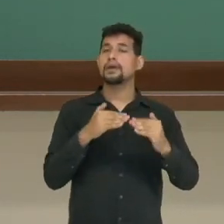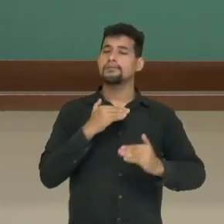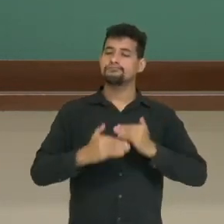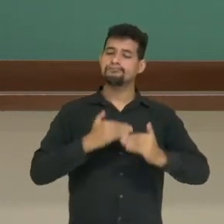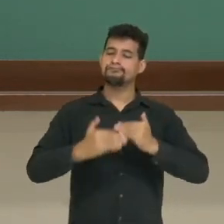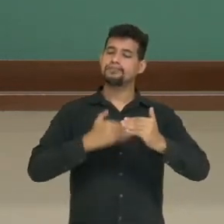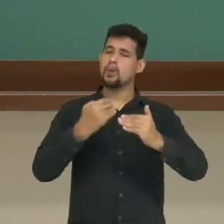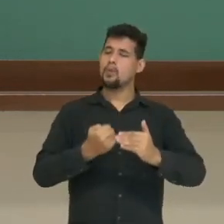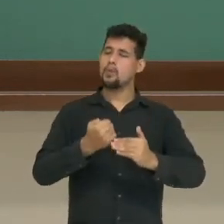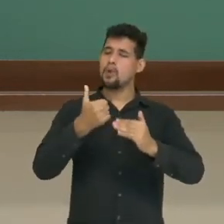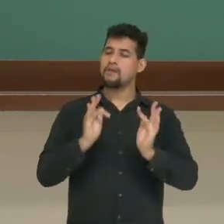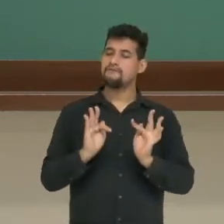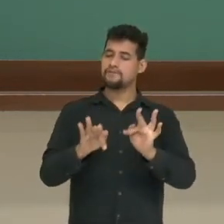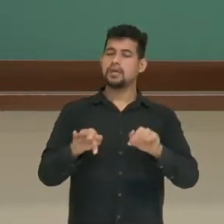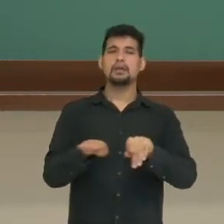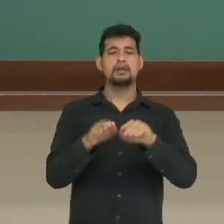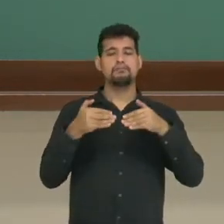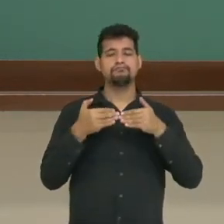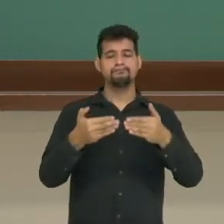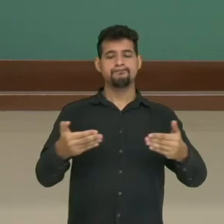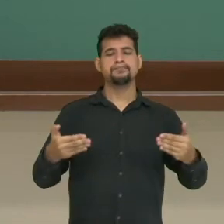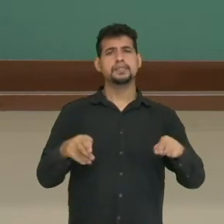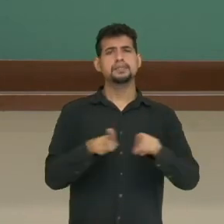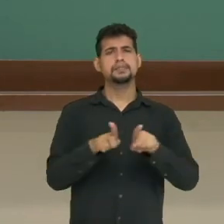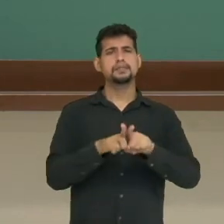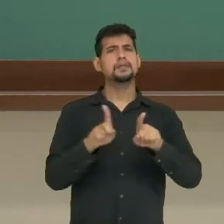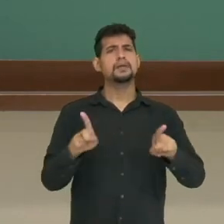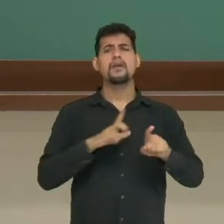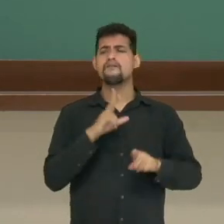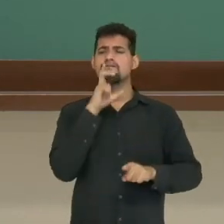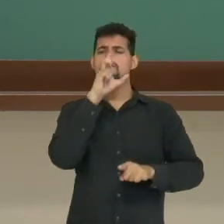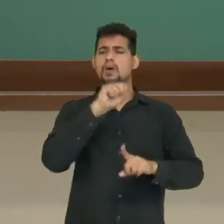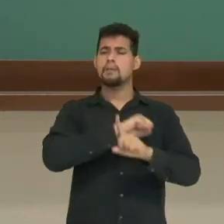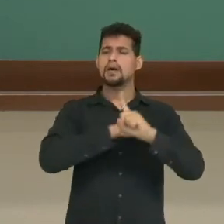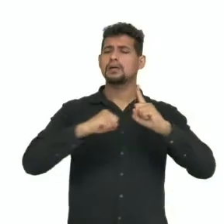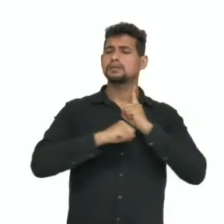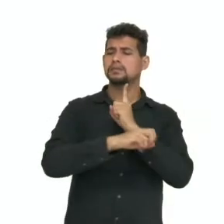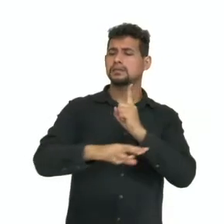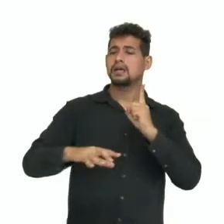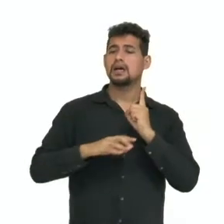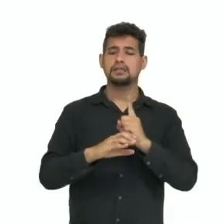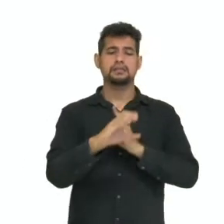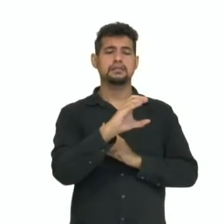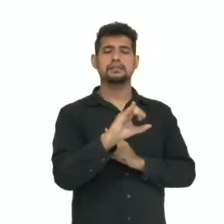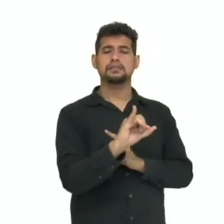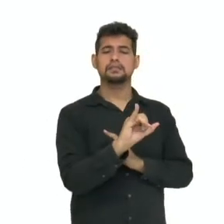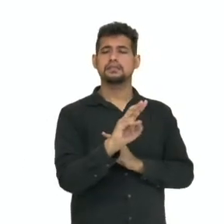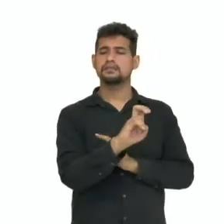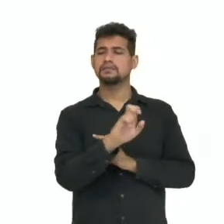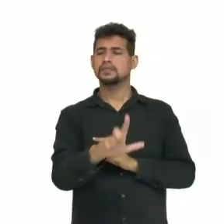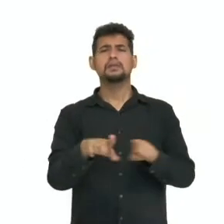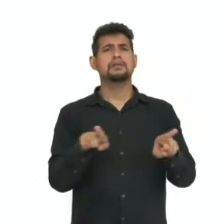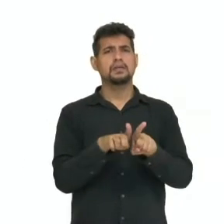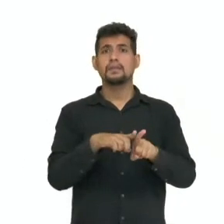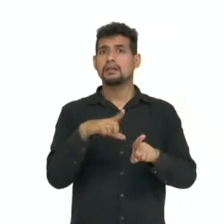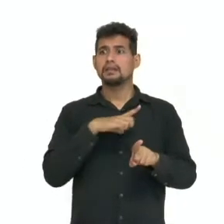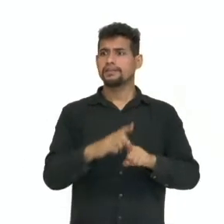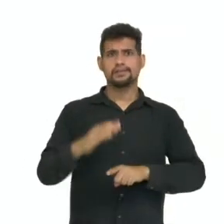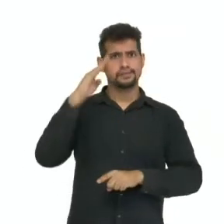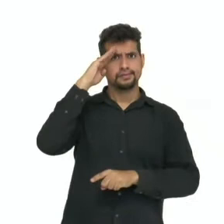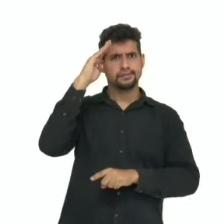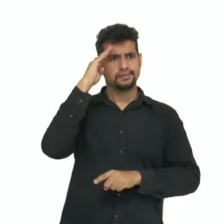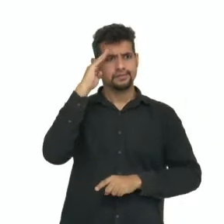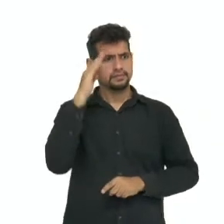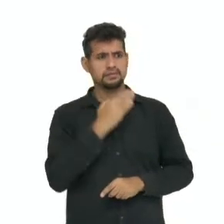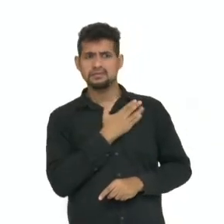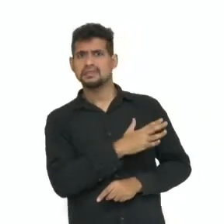seu fim, caminhava para essa abertura, para a devolução do poder para a sociedade civil. E houve reação dos militares da linha dura.